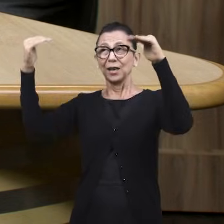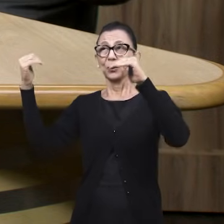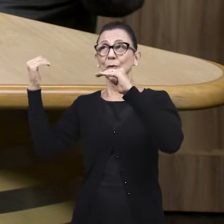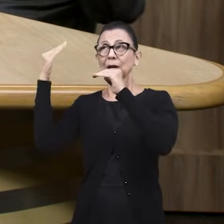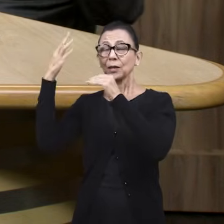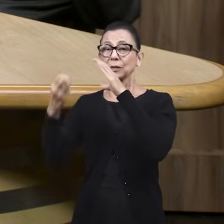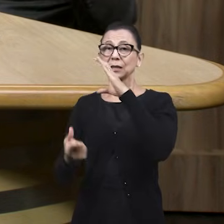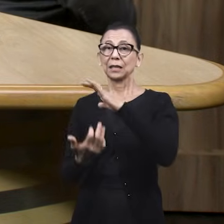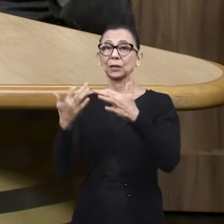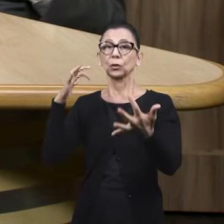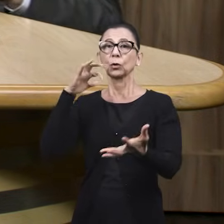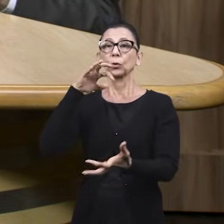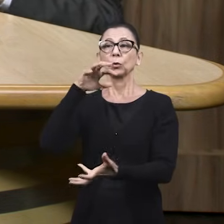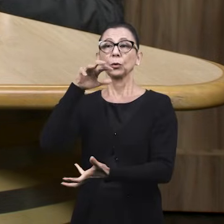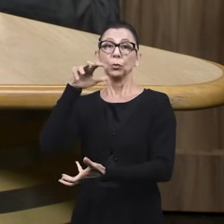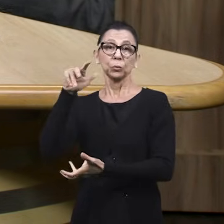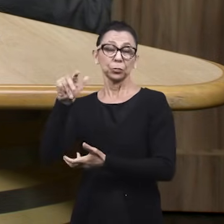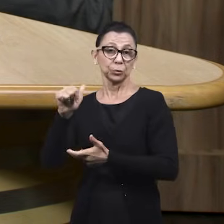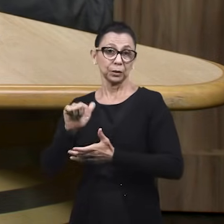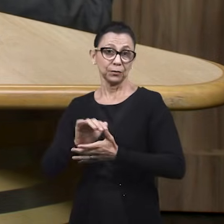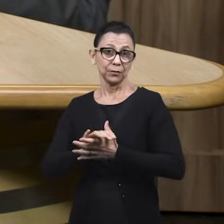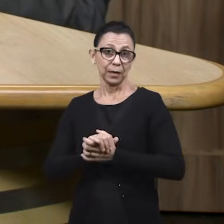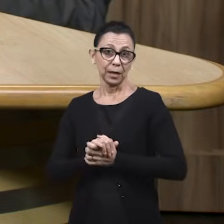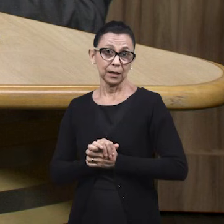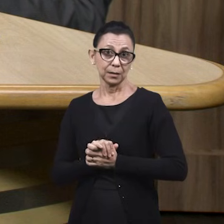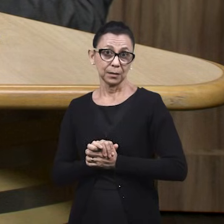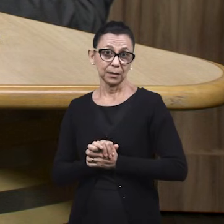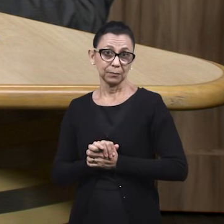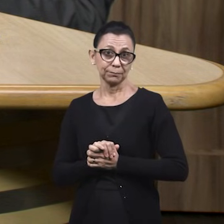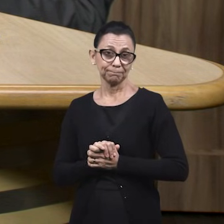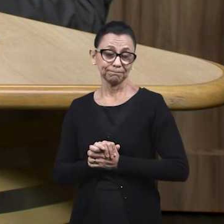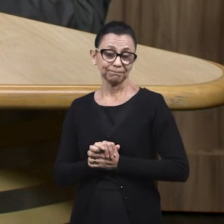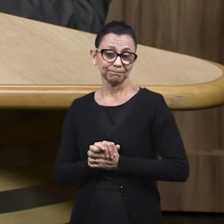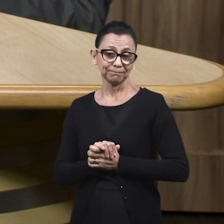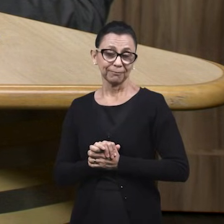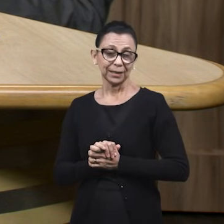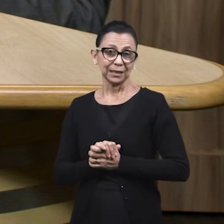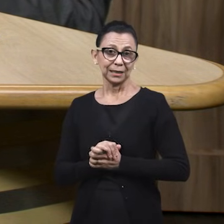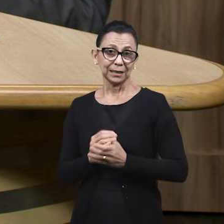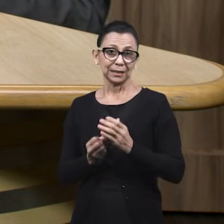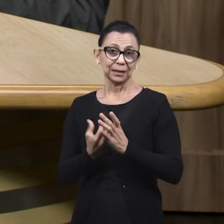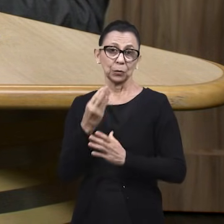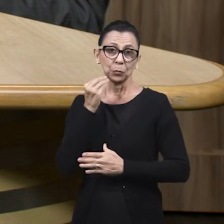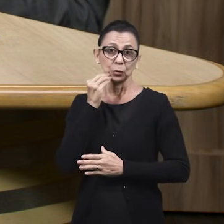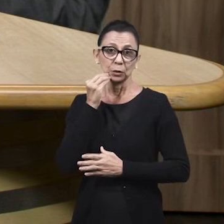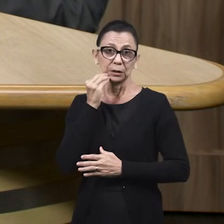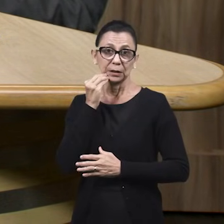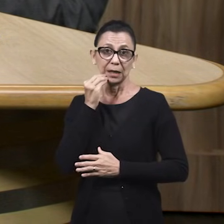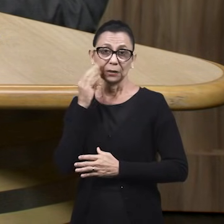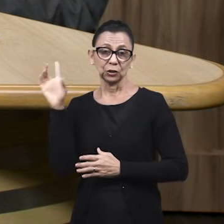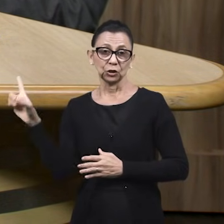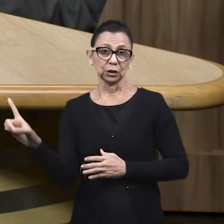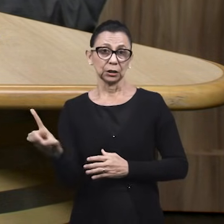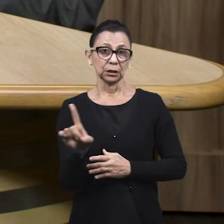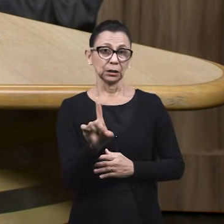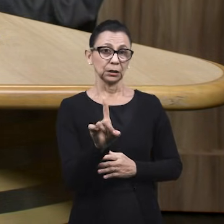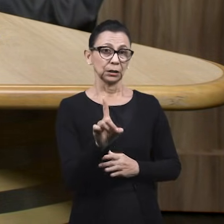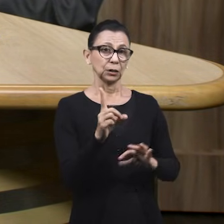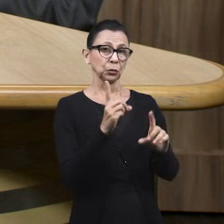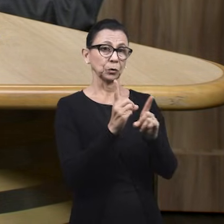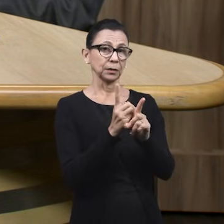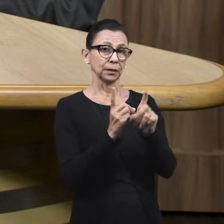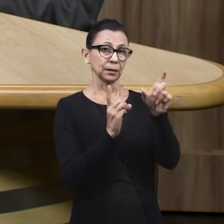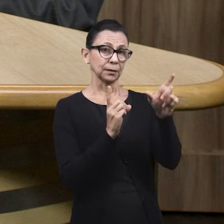Senhores, o Criador do Universo nos permite chegar a Ele. Isso. Também não vamos fazer de forma banal. Não é que isso seja, o